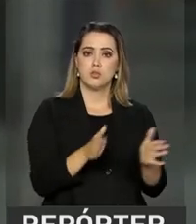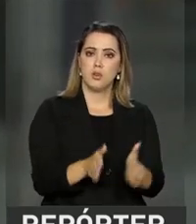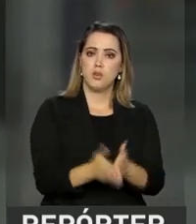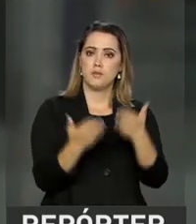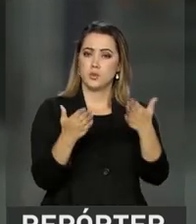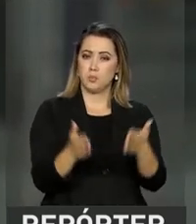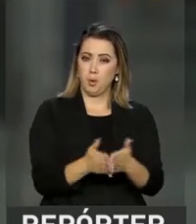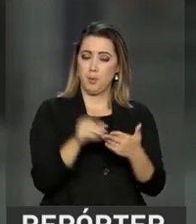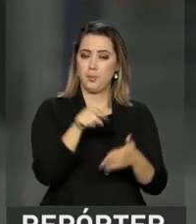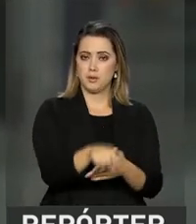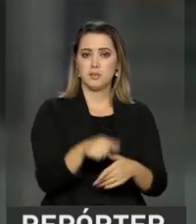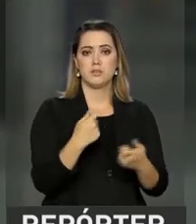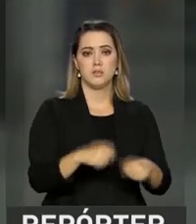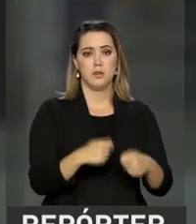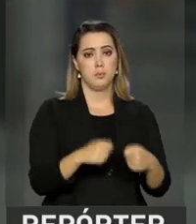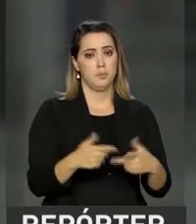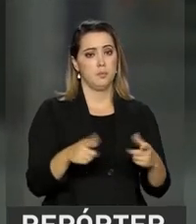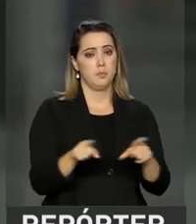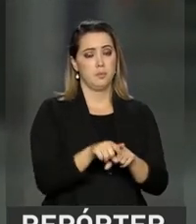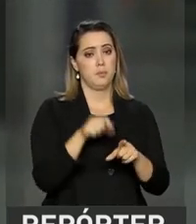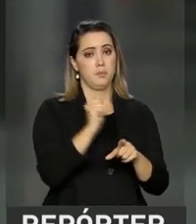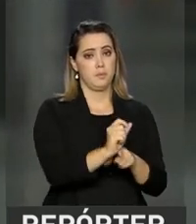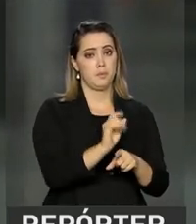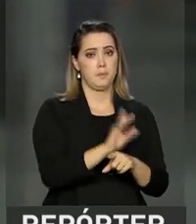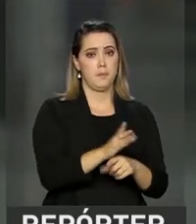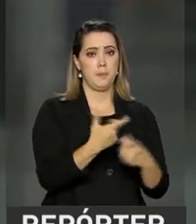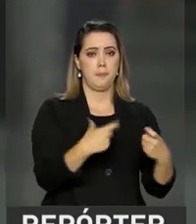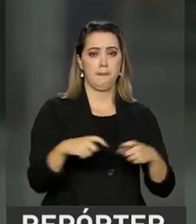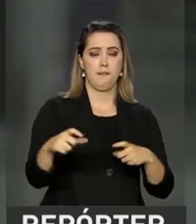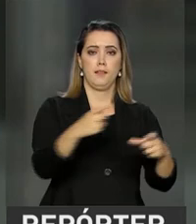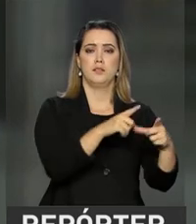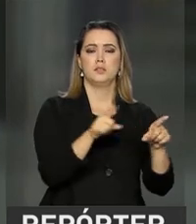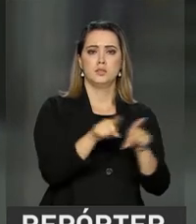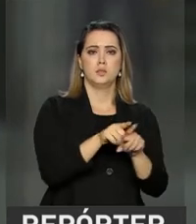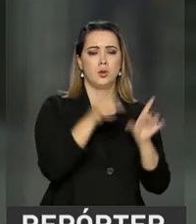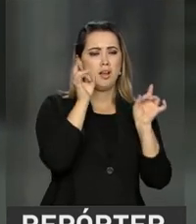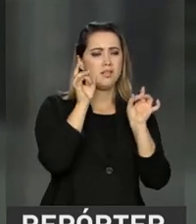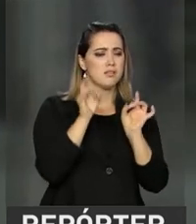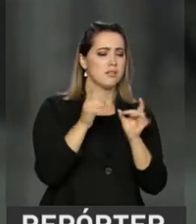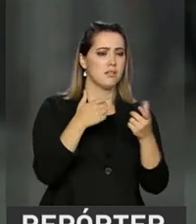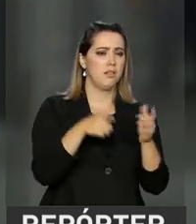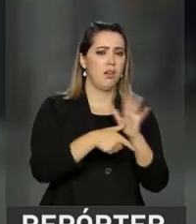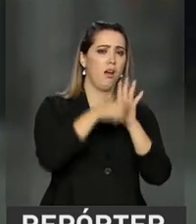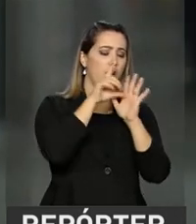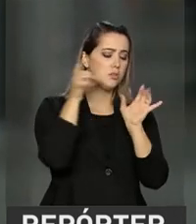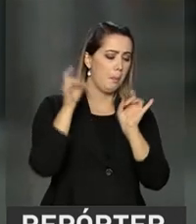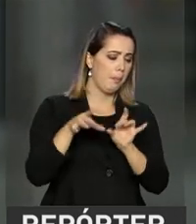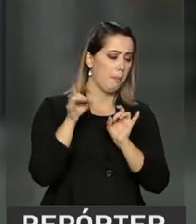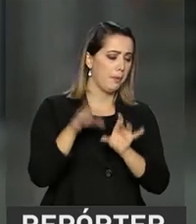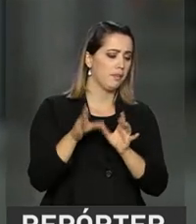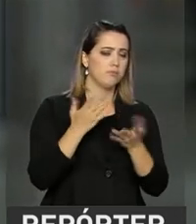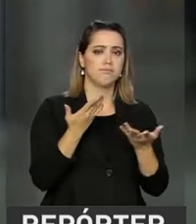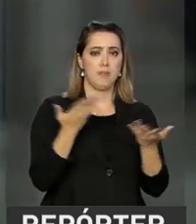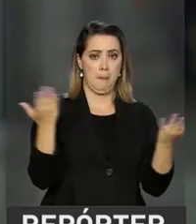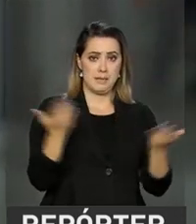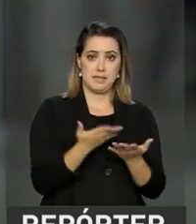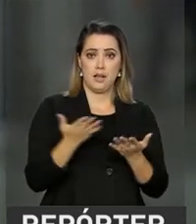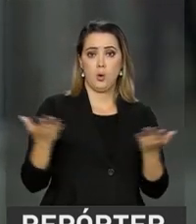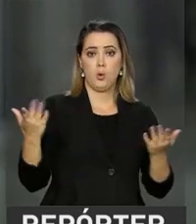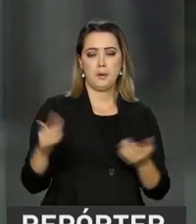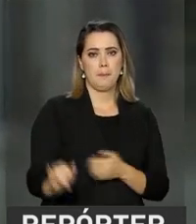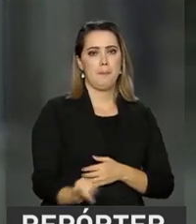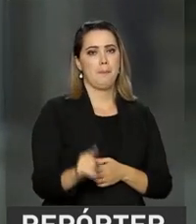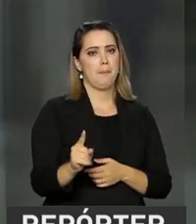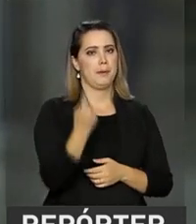vulnerabilizadas em territórios que historicamente são renegados nós essas políticas e que de uma forma inédita o governo